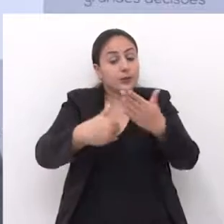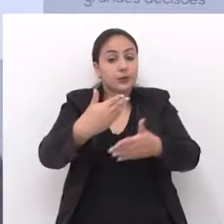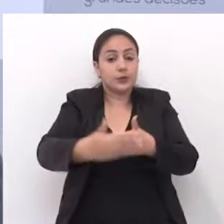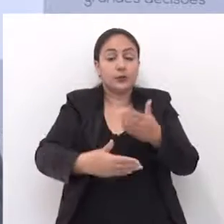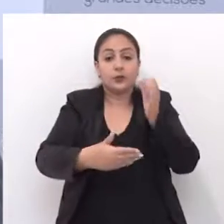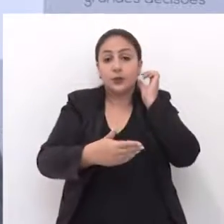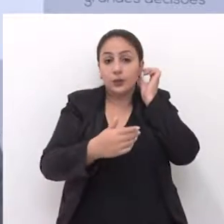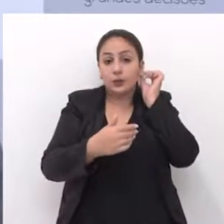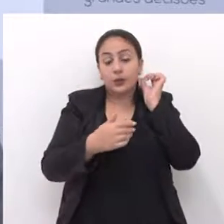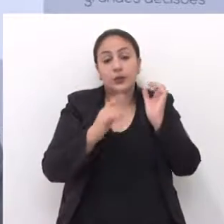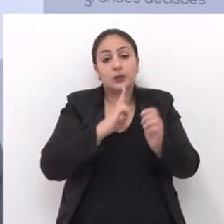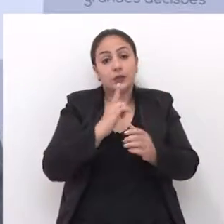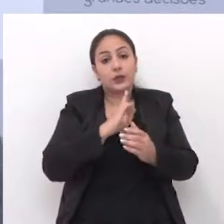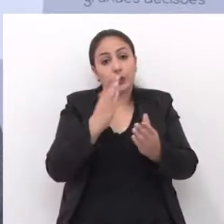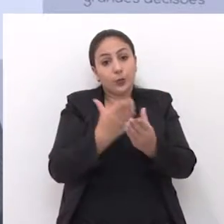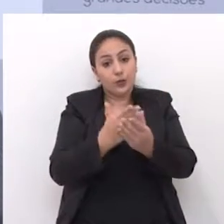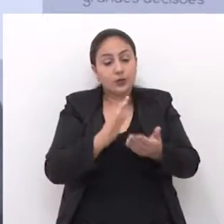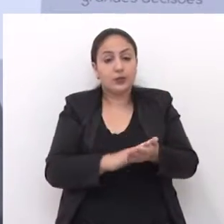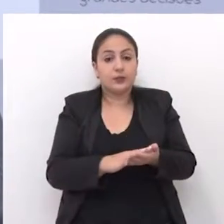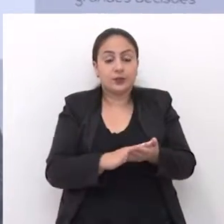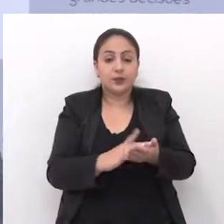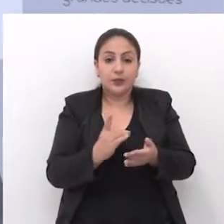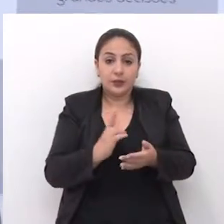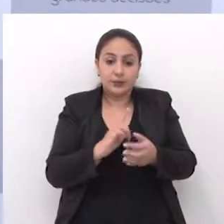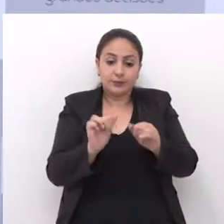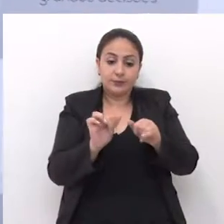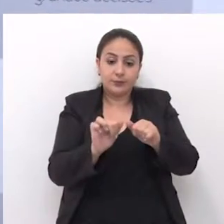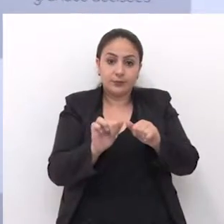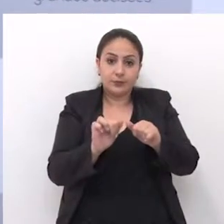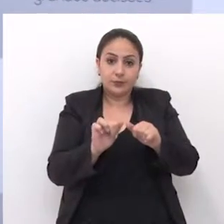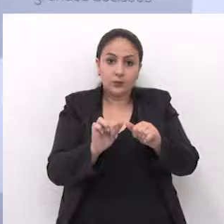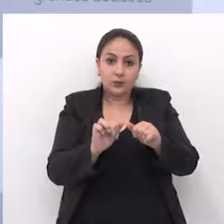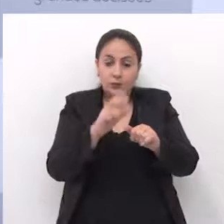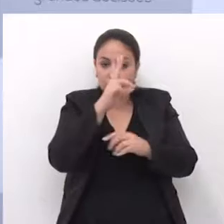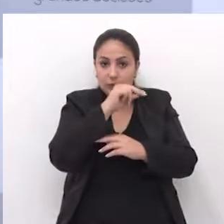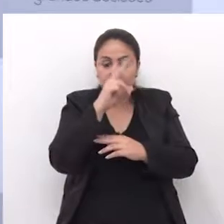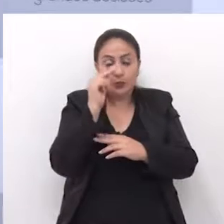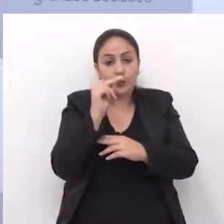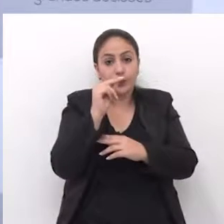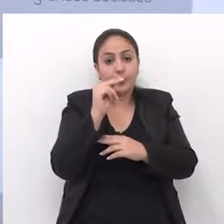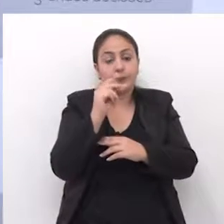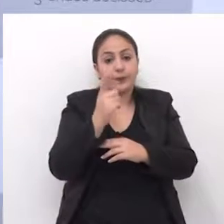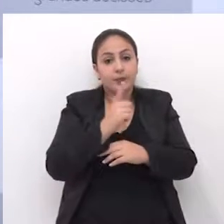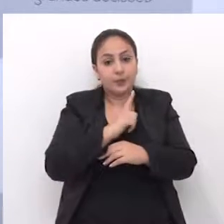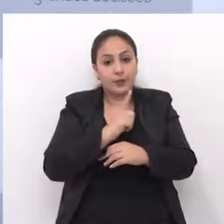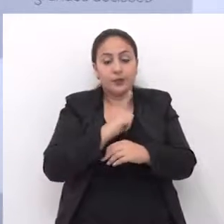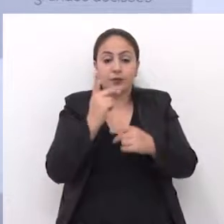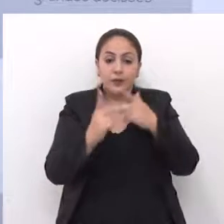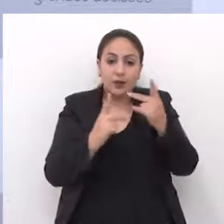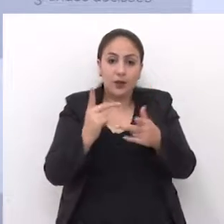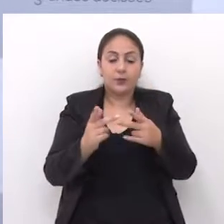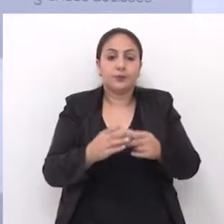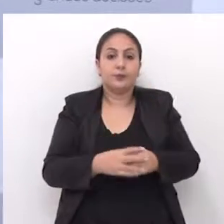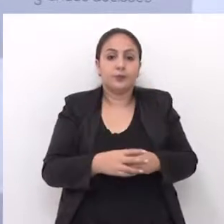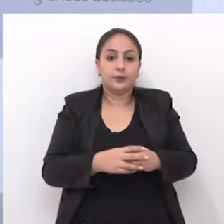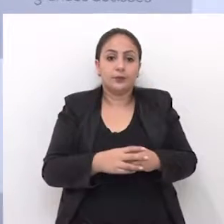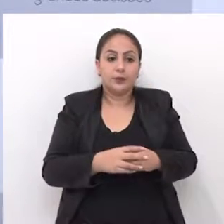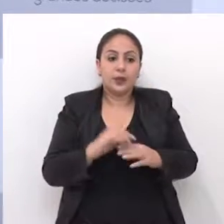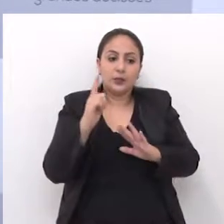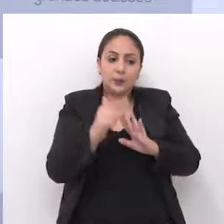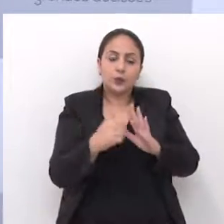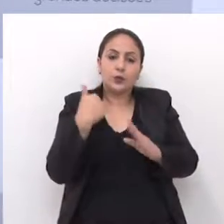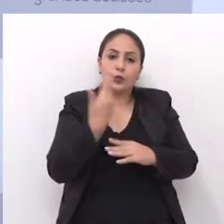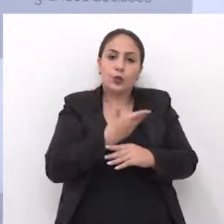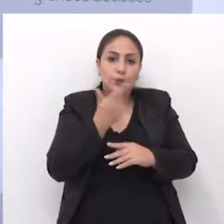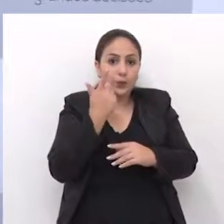os desdobramentos que tem do processo. A matéria vai ao Executivo Municipal, o prefeito deverá se pronunciar